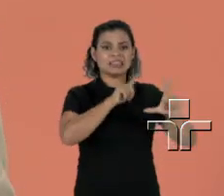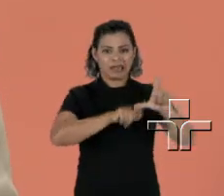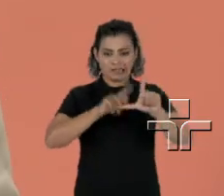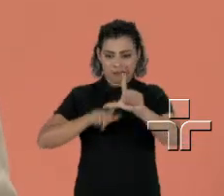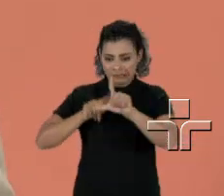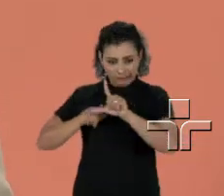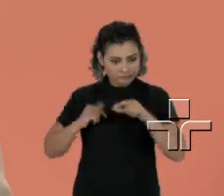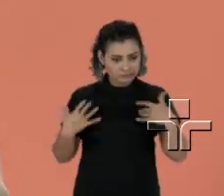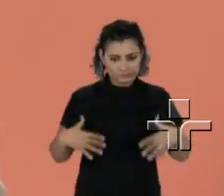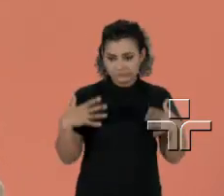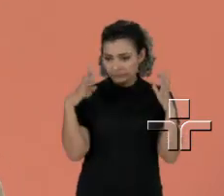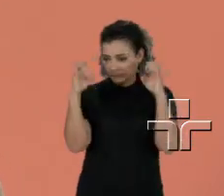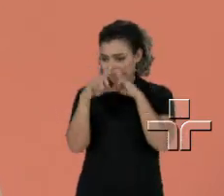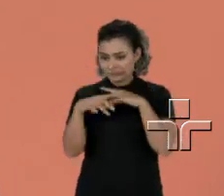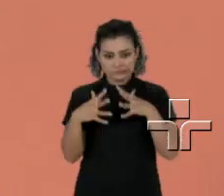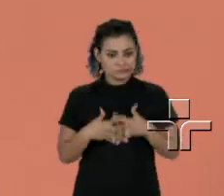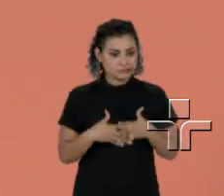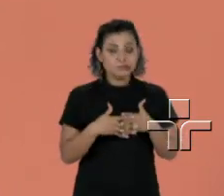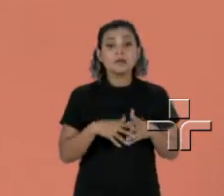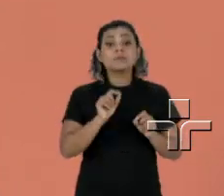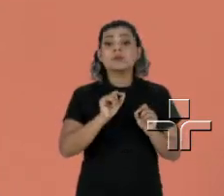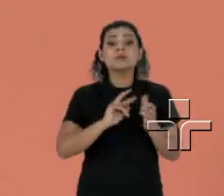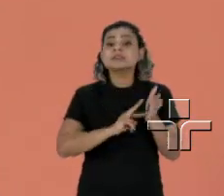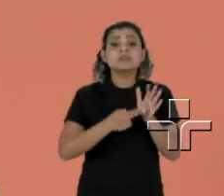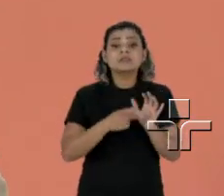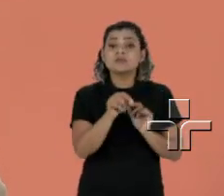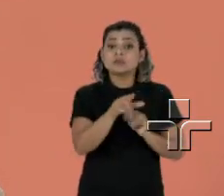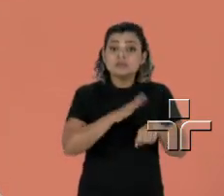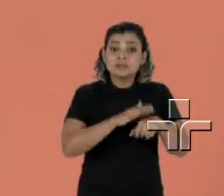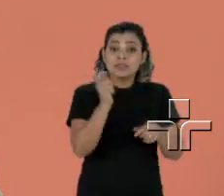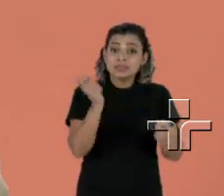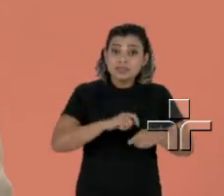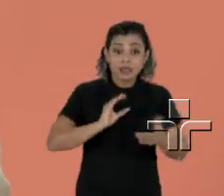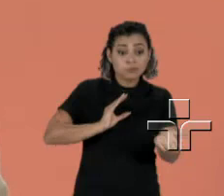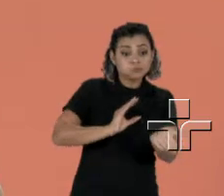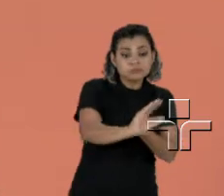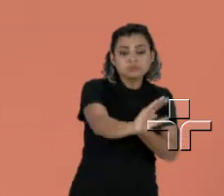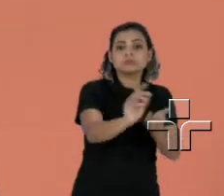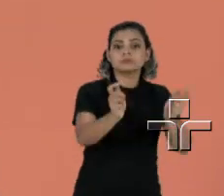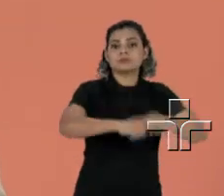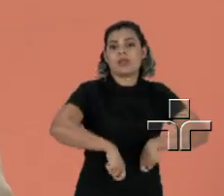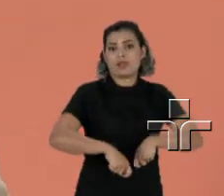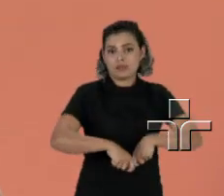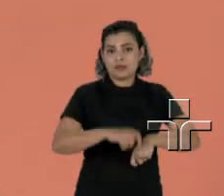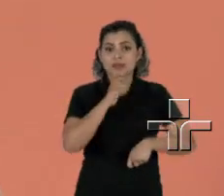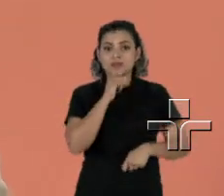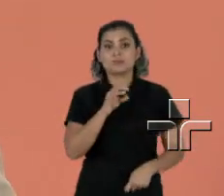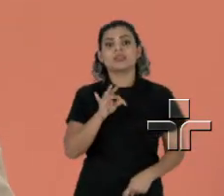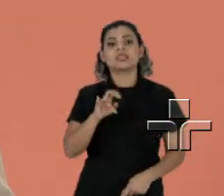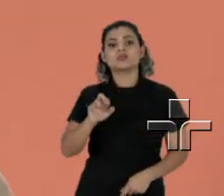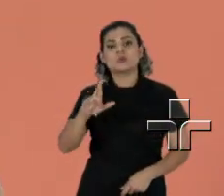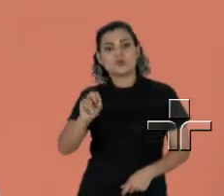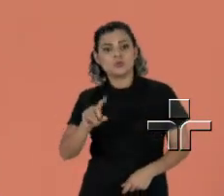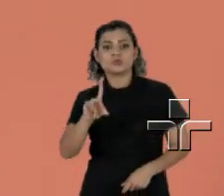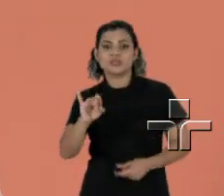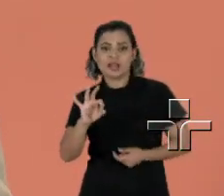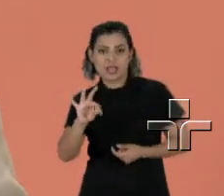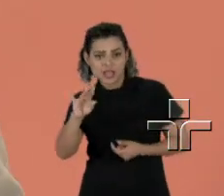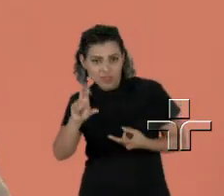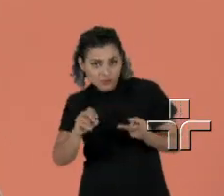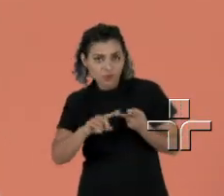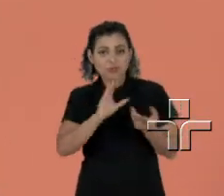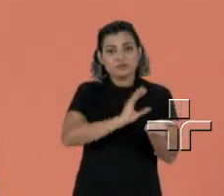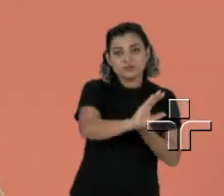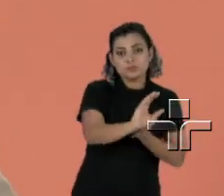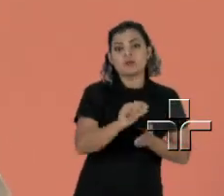dificultar o entendimento mais produtos financeiros é tudo aquilo que você pode aplicar investir então que o tesouro direto fundo de investimento